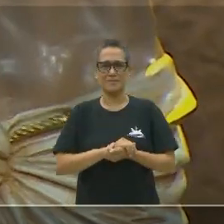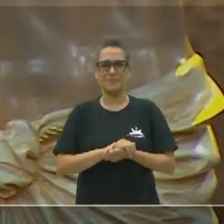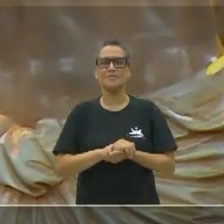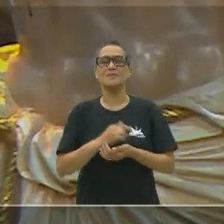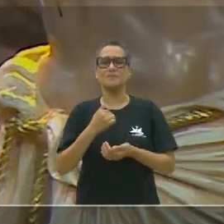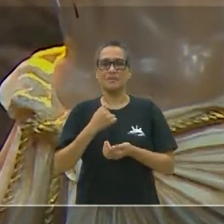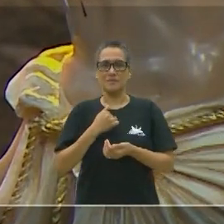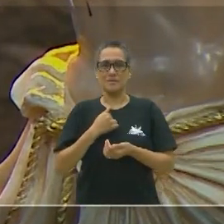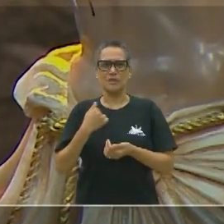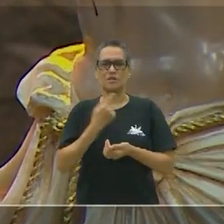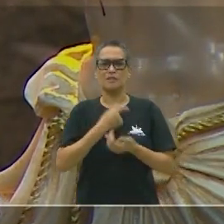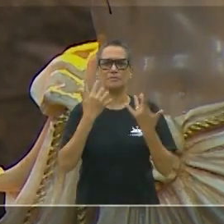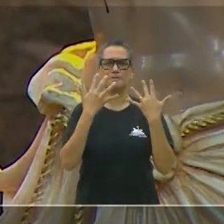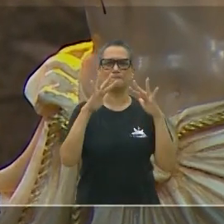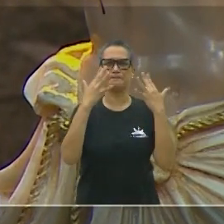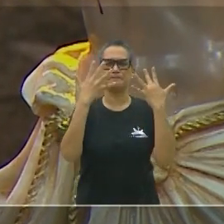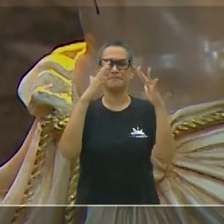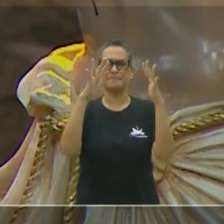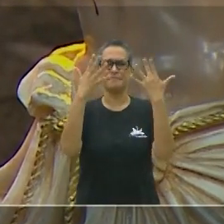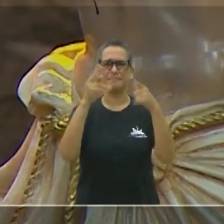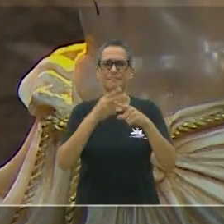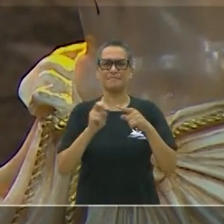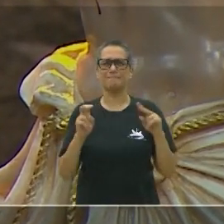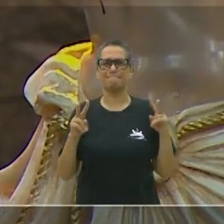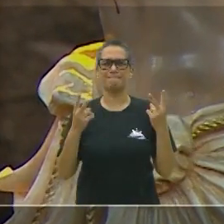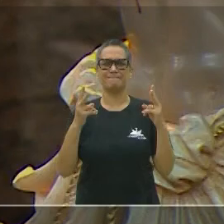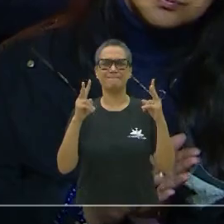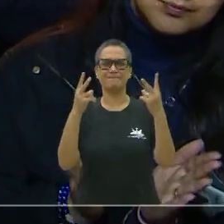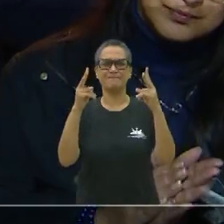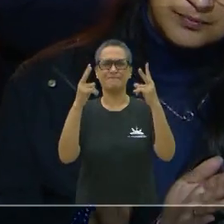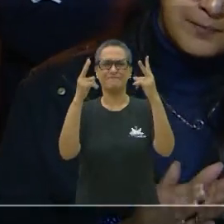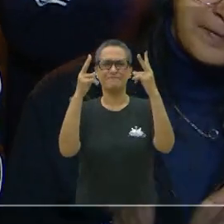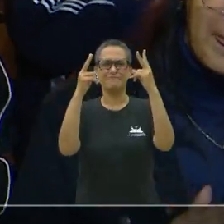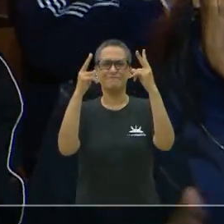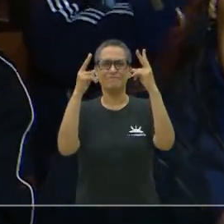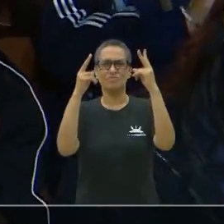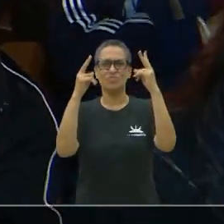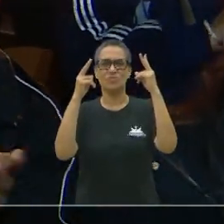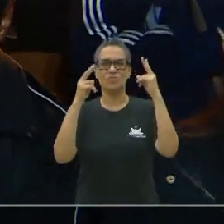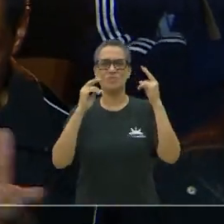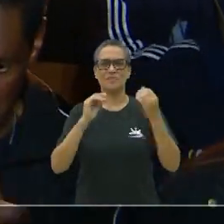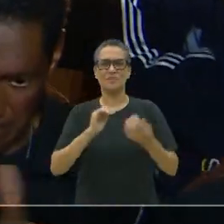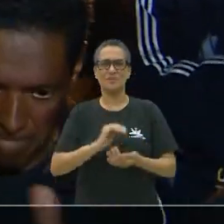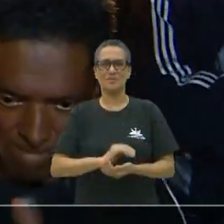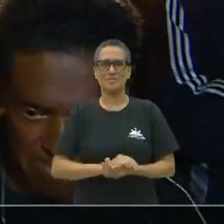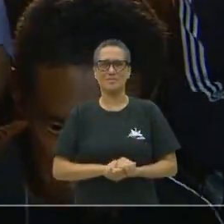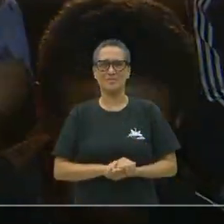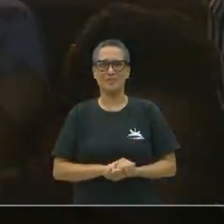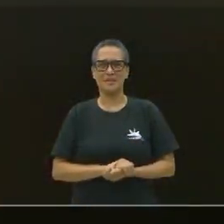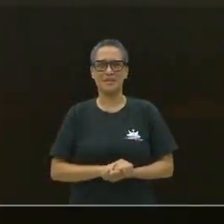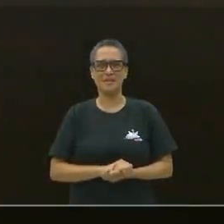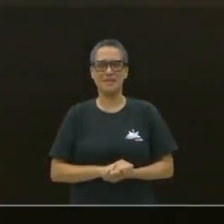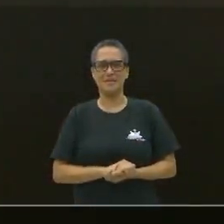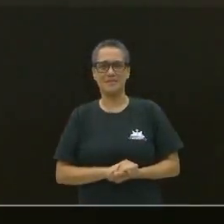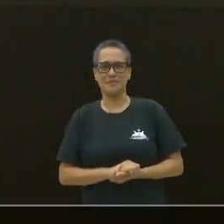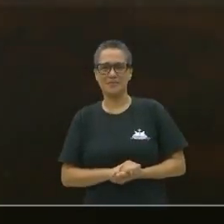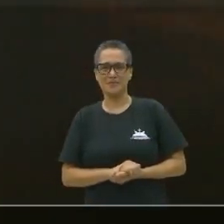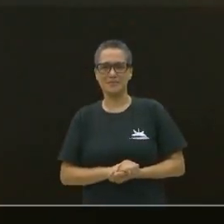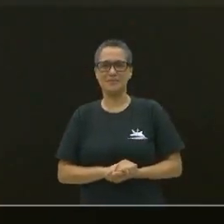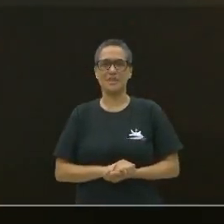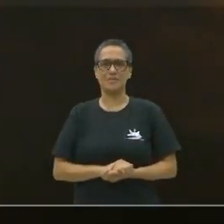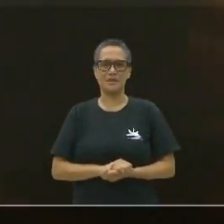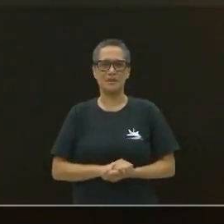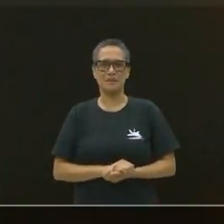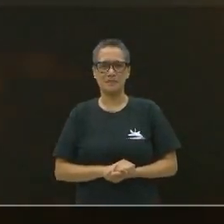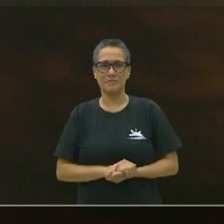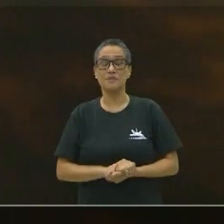vamos aplaudir essa vitória que está sobre nós. Sobre este auditório. Sobre os